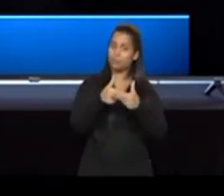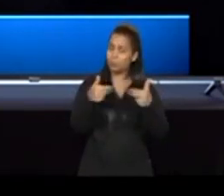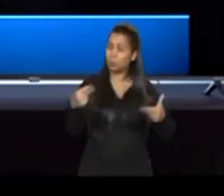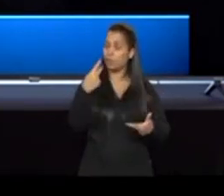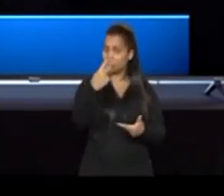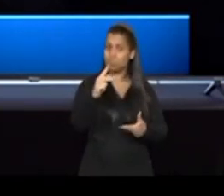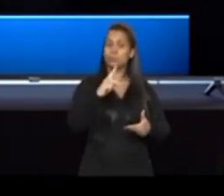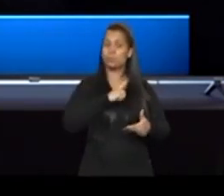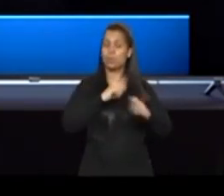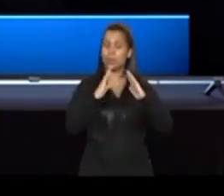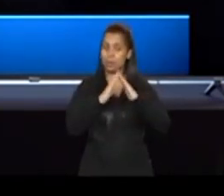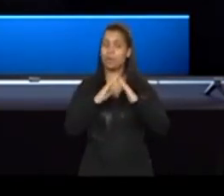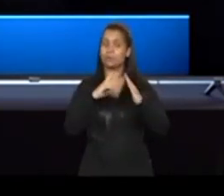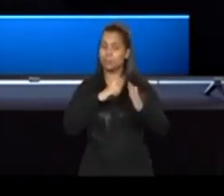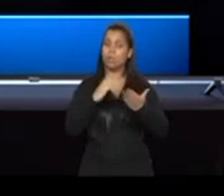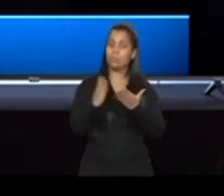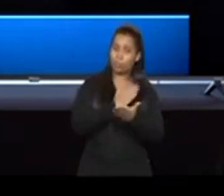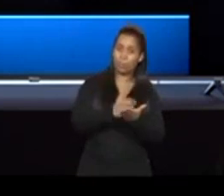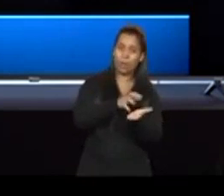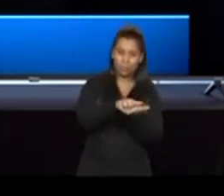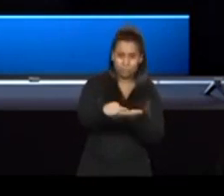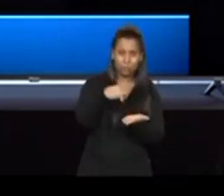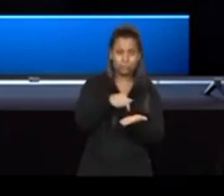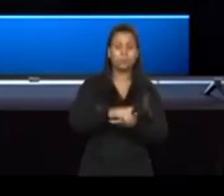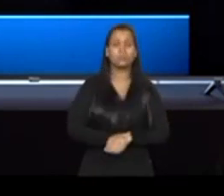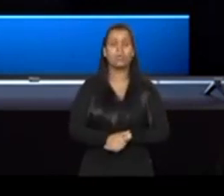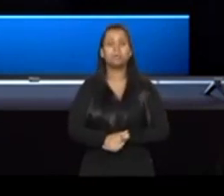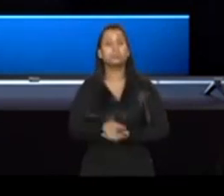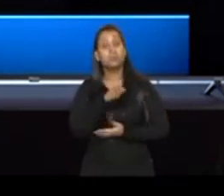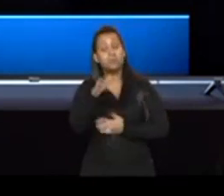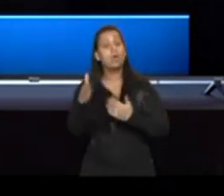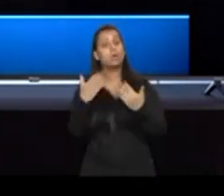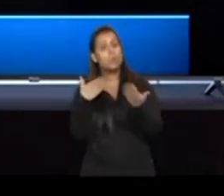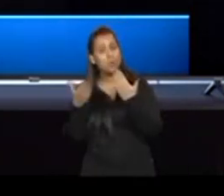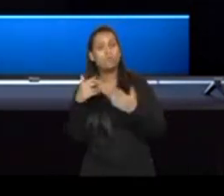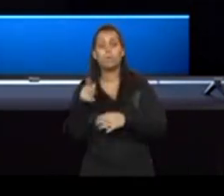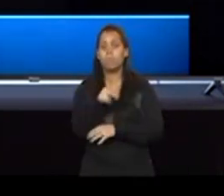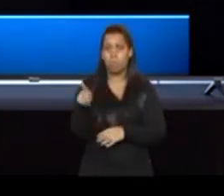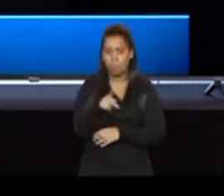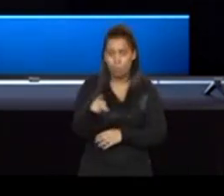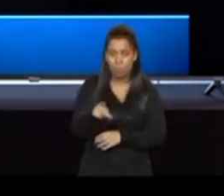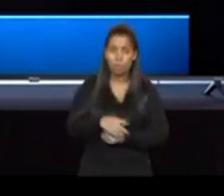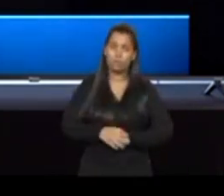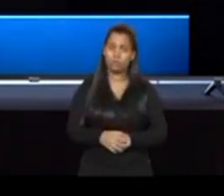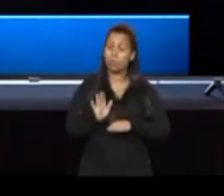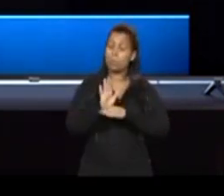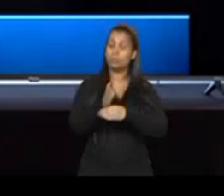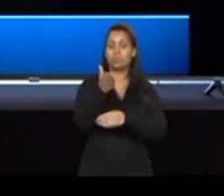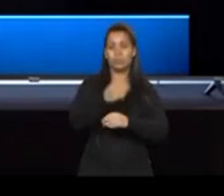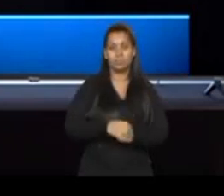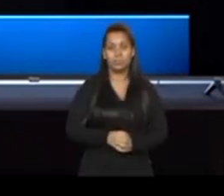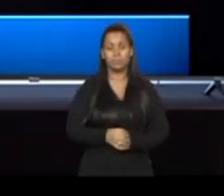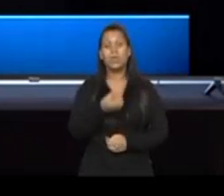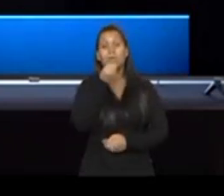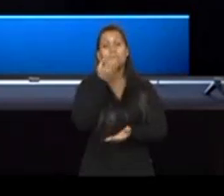que vocês têm aí na apostila, procurem os professores de vocês, eles estão criando canais para entrar em contato, para ajudar nos estudos, tá